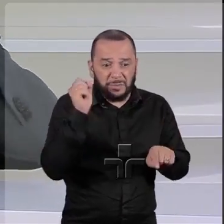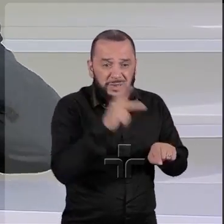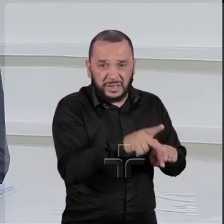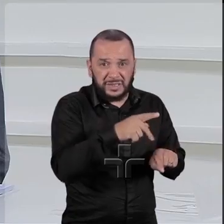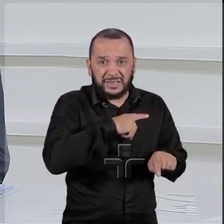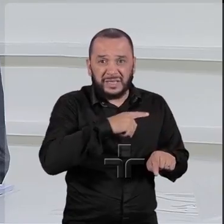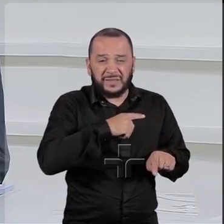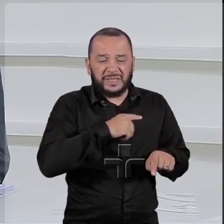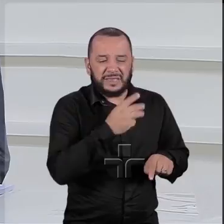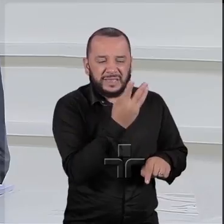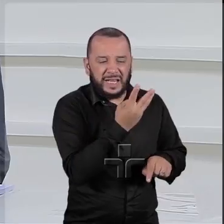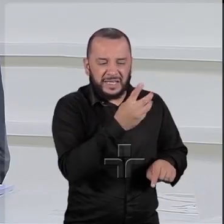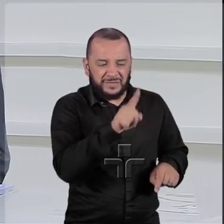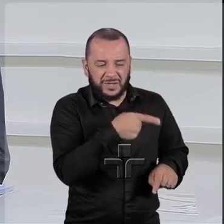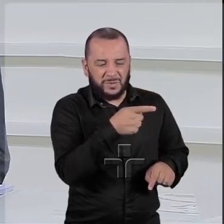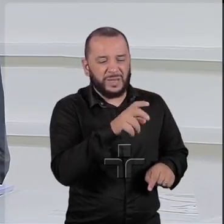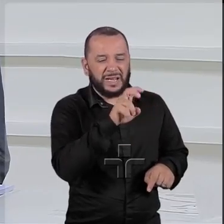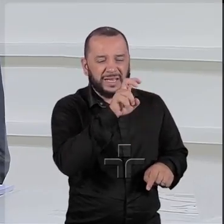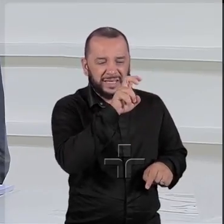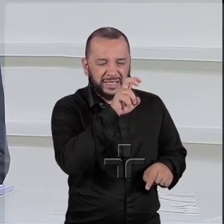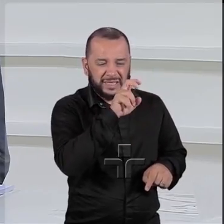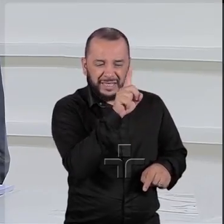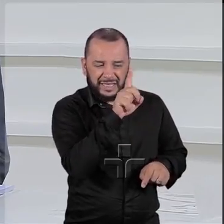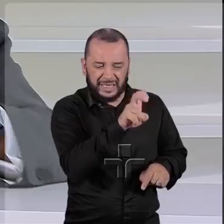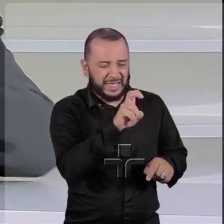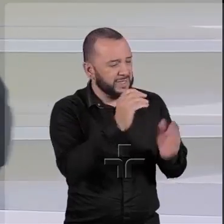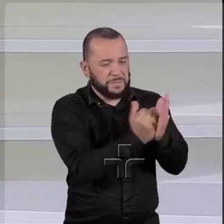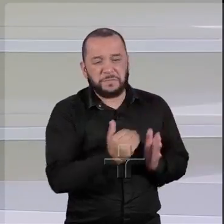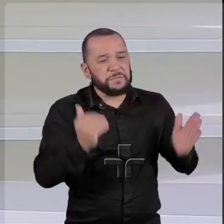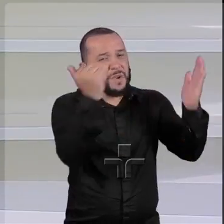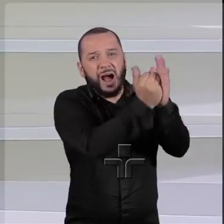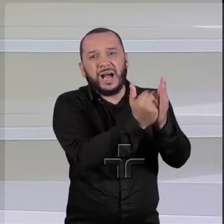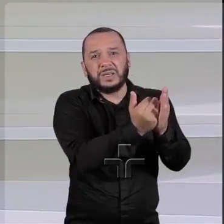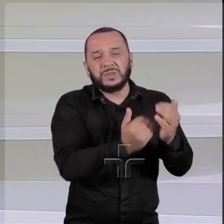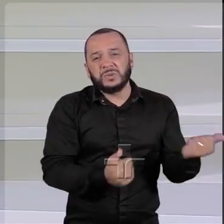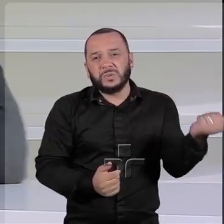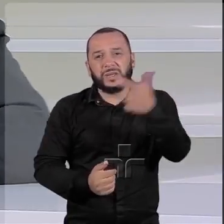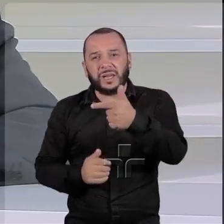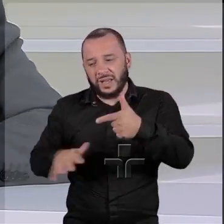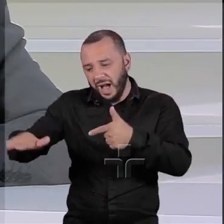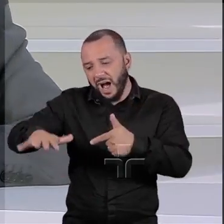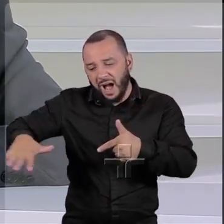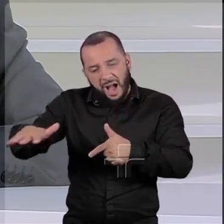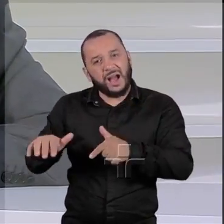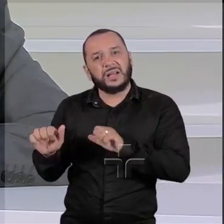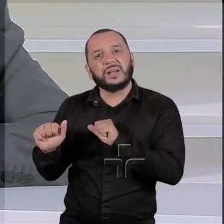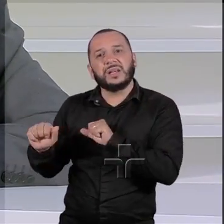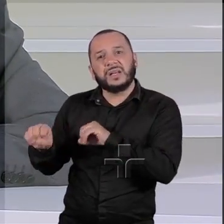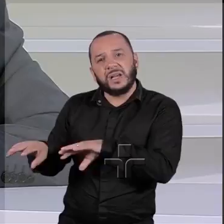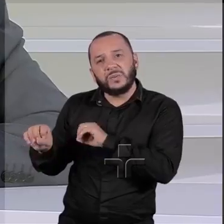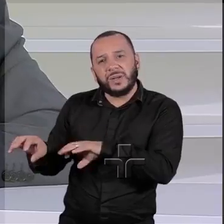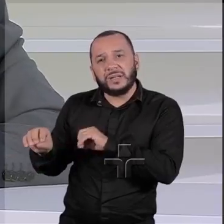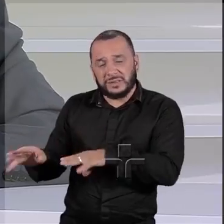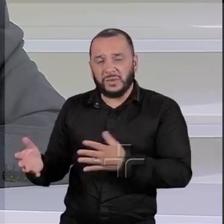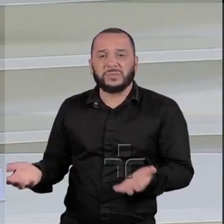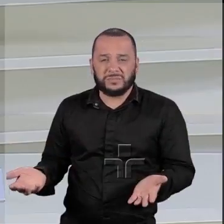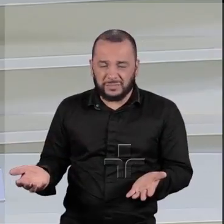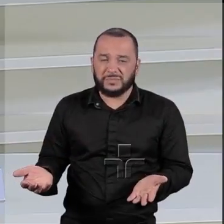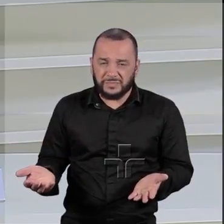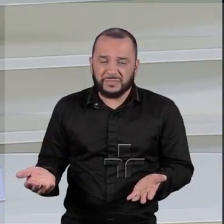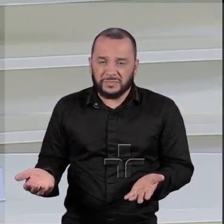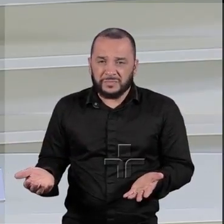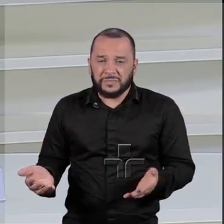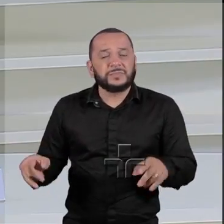3,15 vezes mais para aposentados e pensionistas do que gastou em educação, com um agravante que ele não acentuou. A